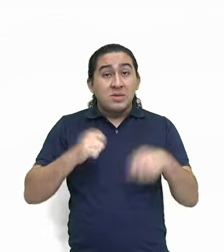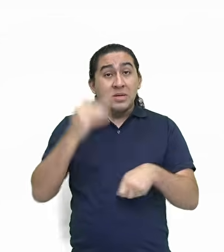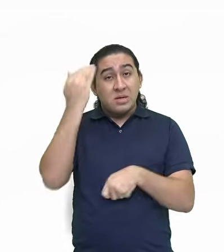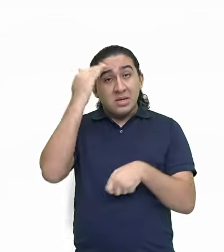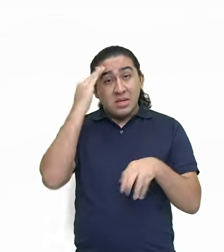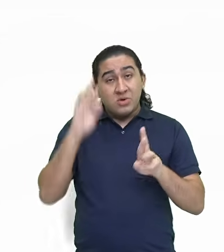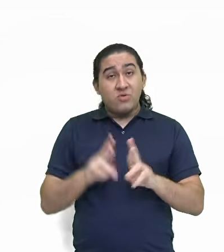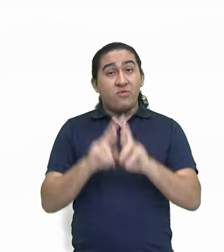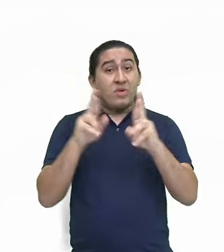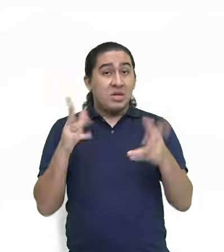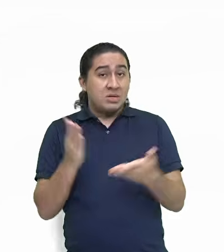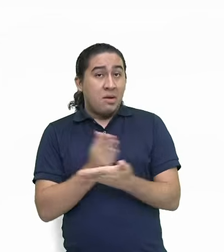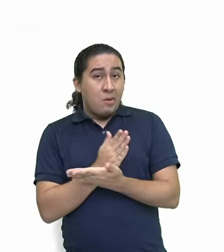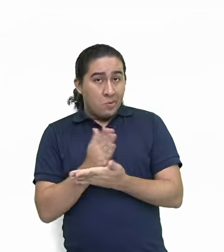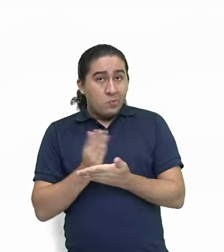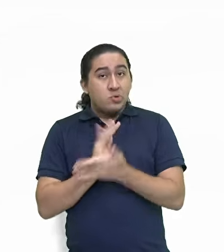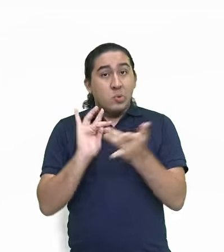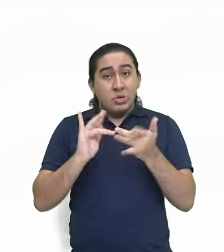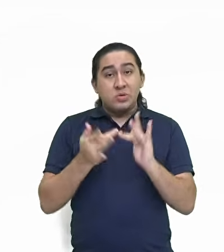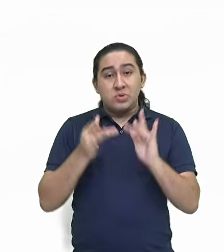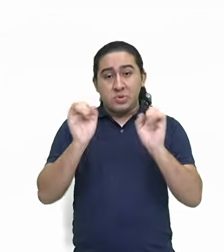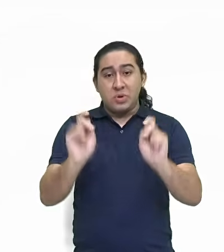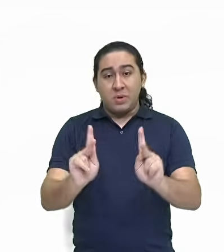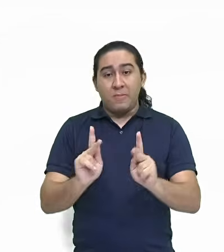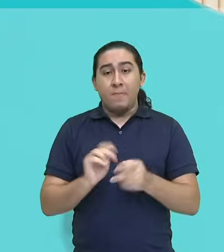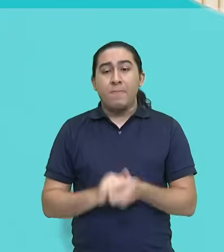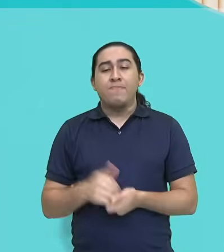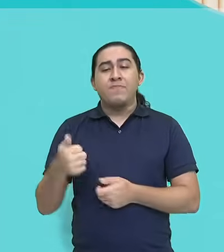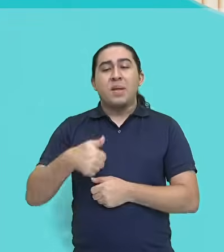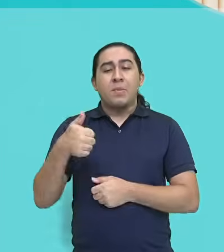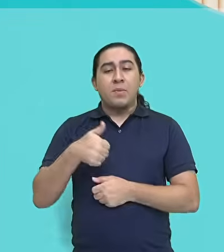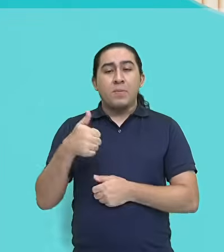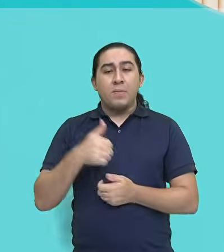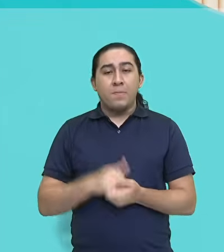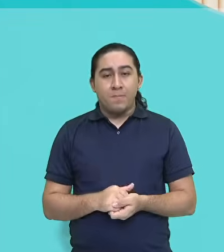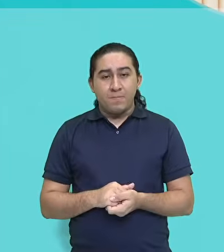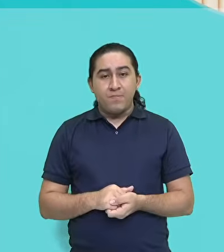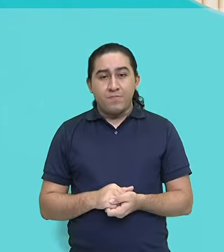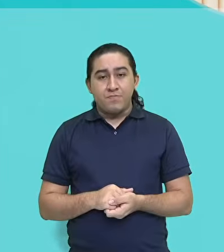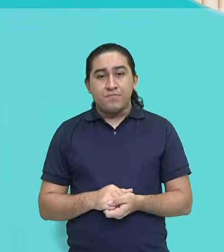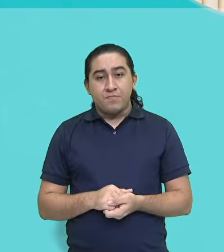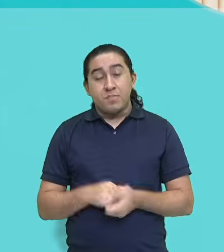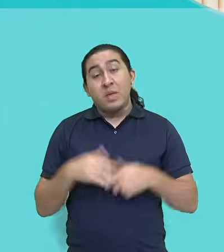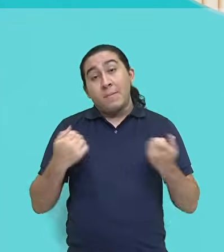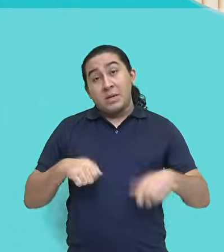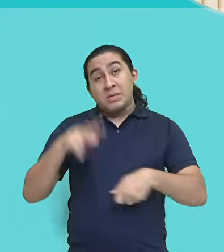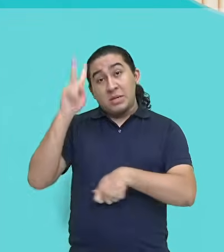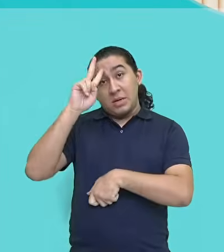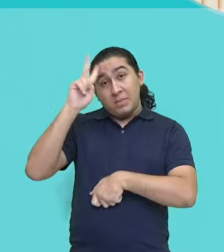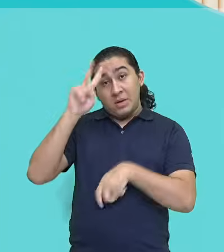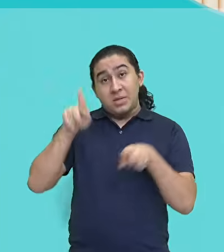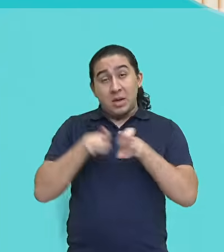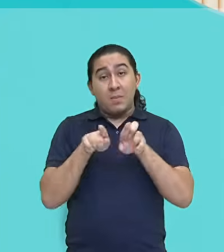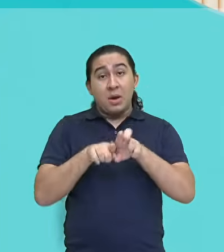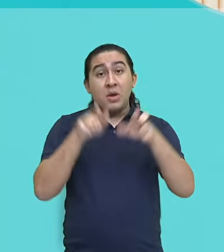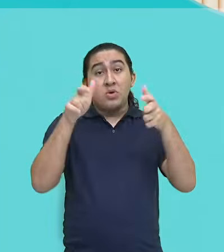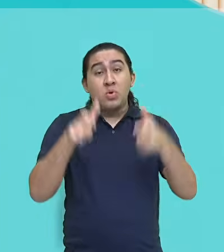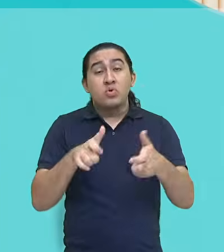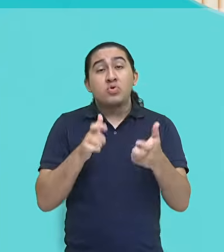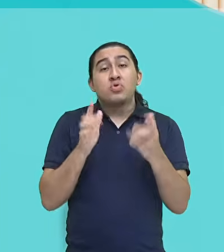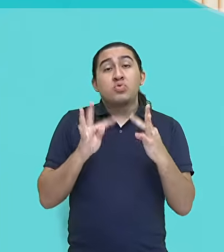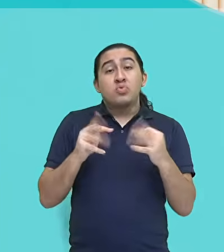diferenciar algumas situações aí. Primeiramente, é válido lembrar que tudo começou com